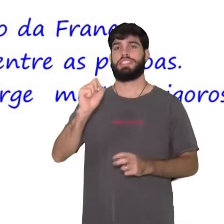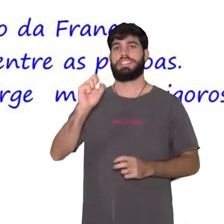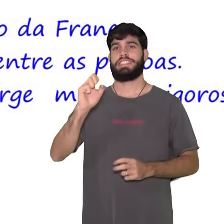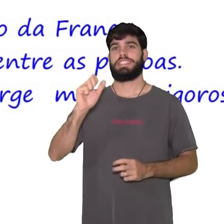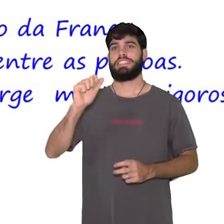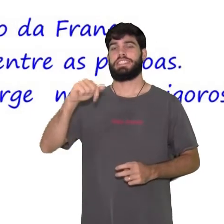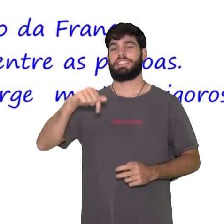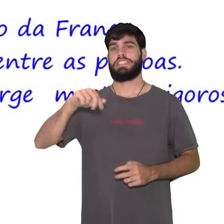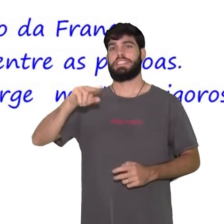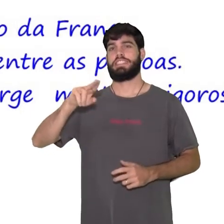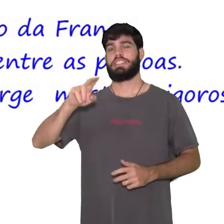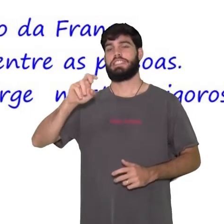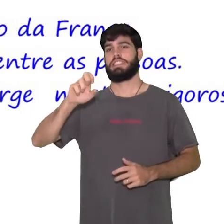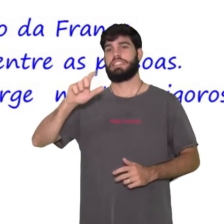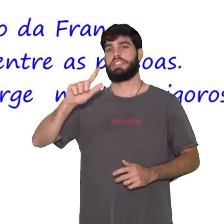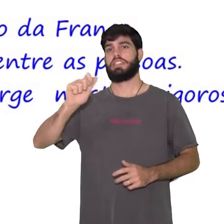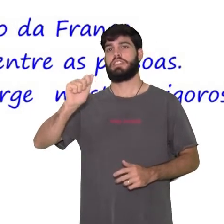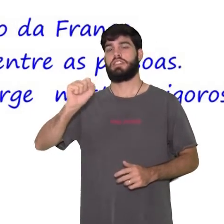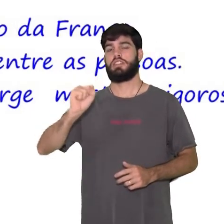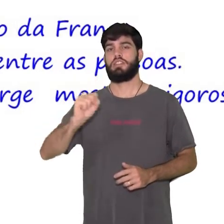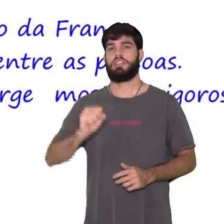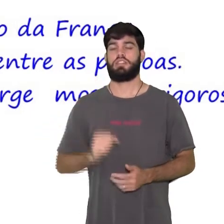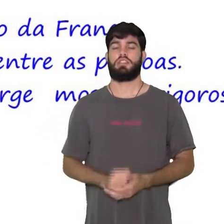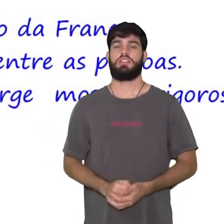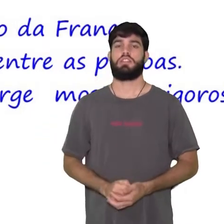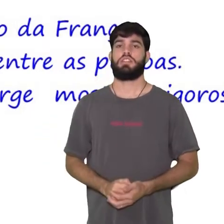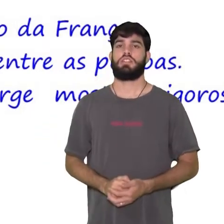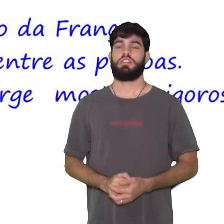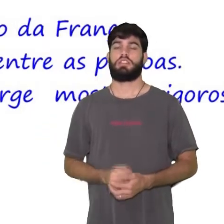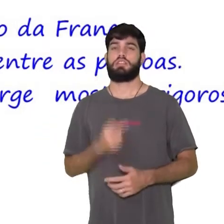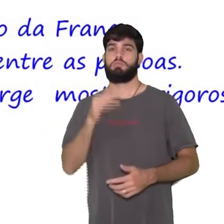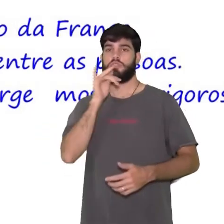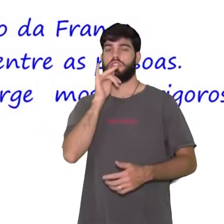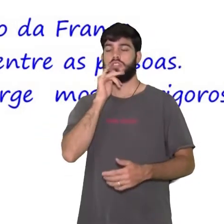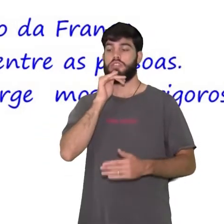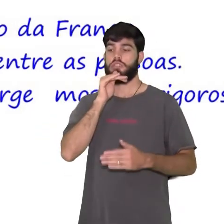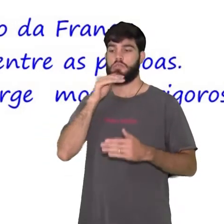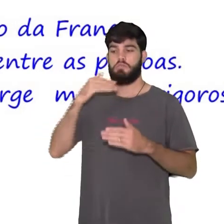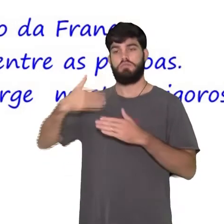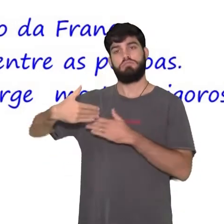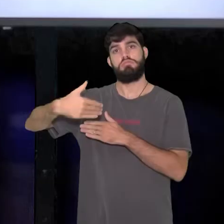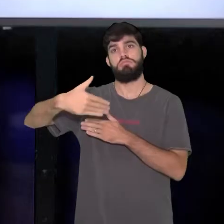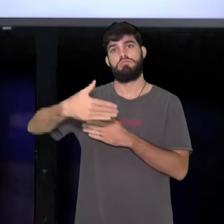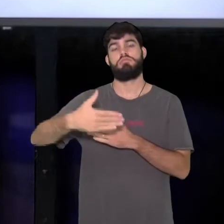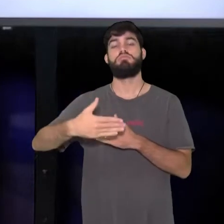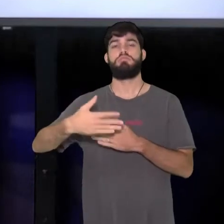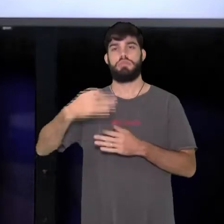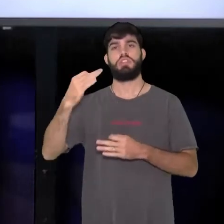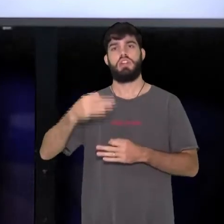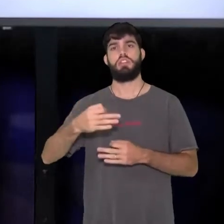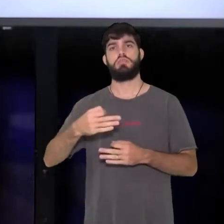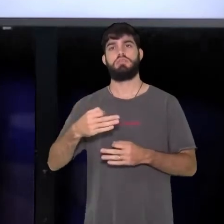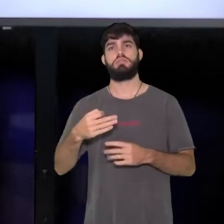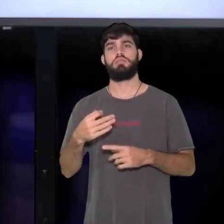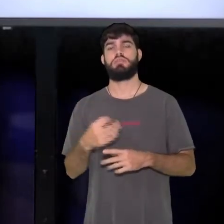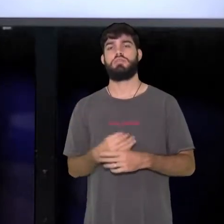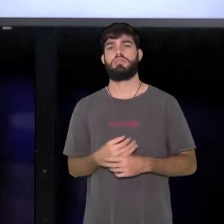dado à charge alude às consequências do atentado terrorista. Está